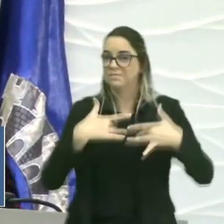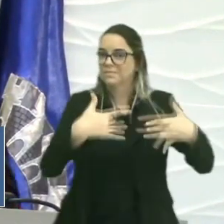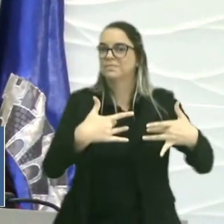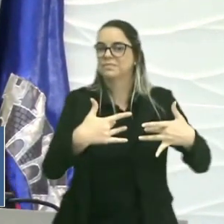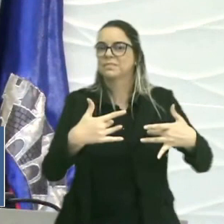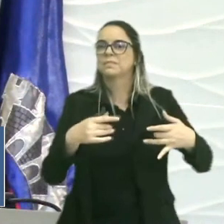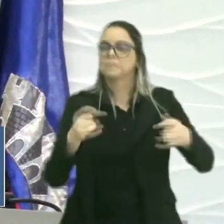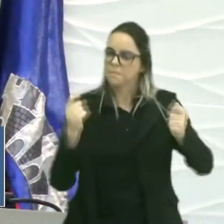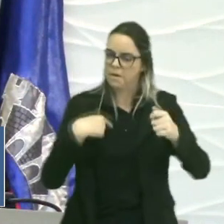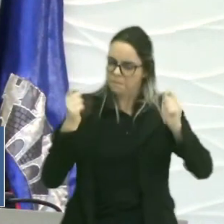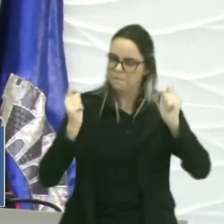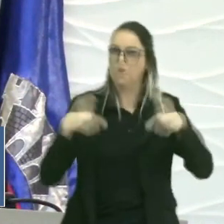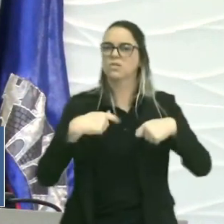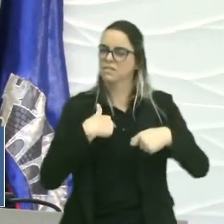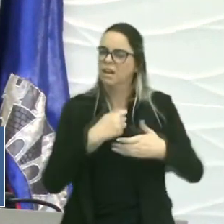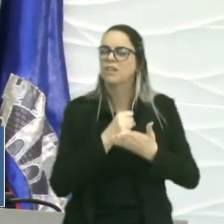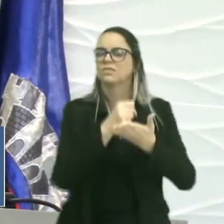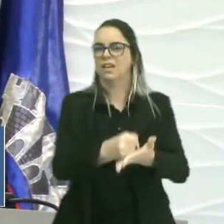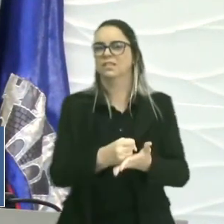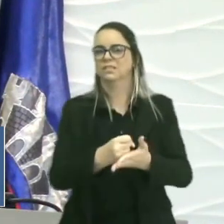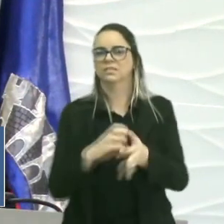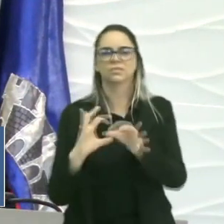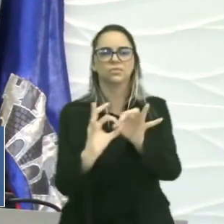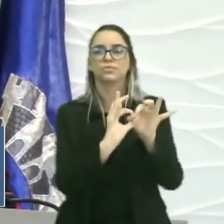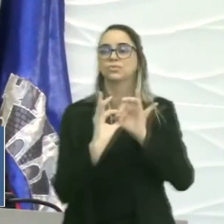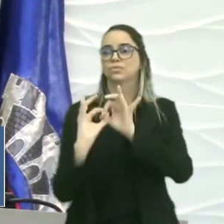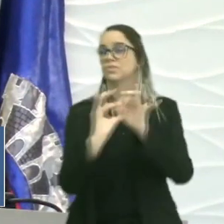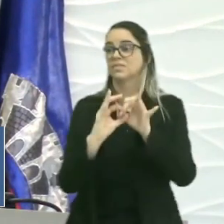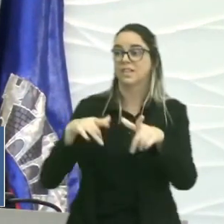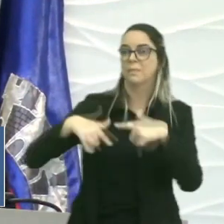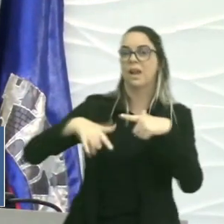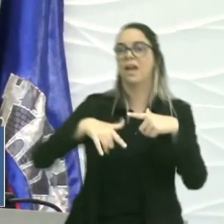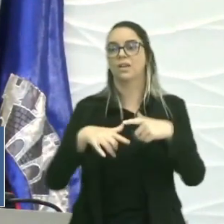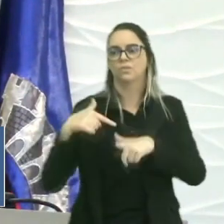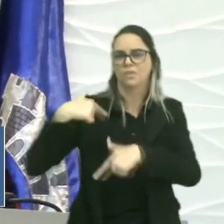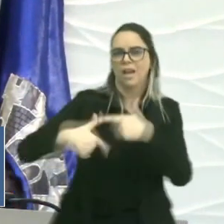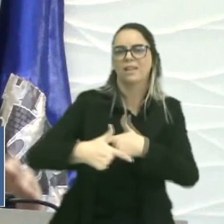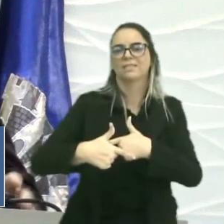população para que assim possamos juntos trabalhar e lutar para uma melhor qualidade de